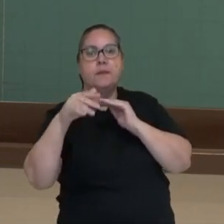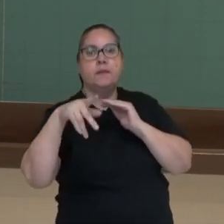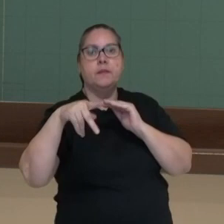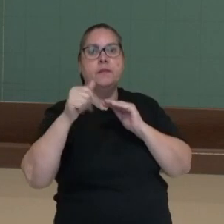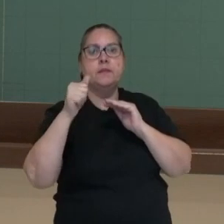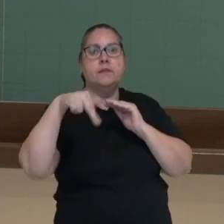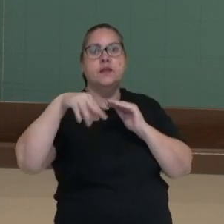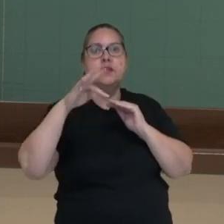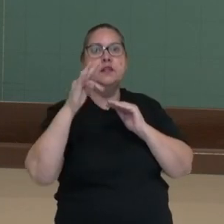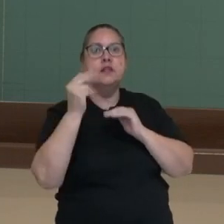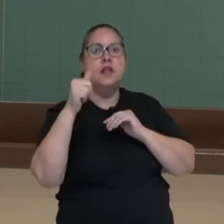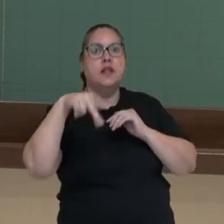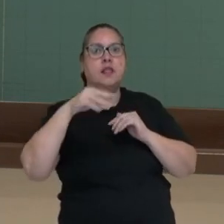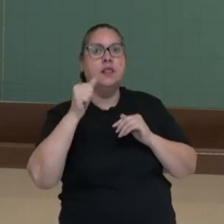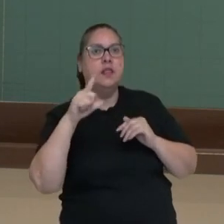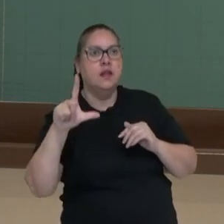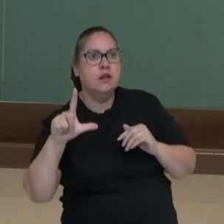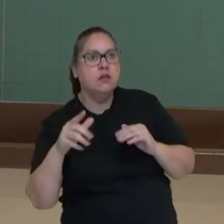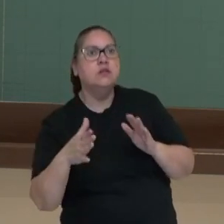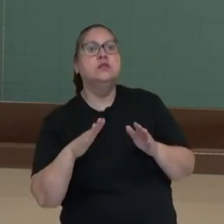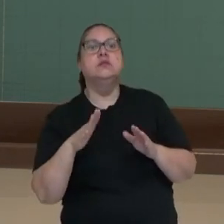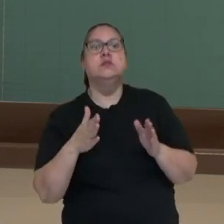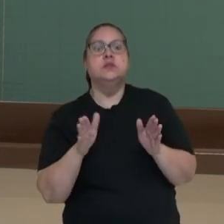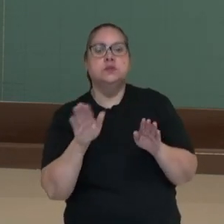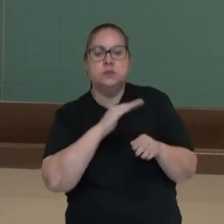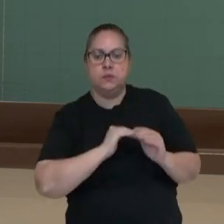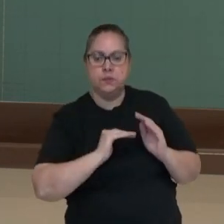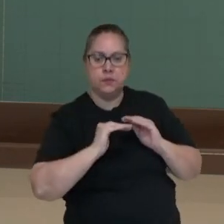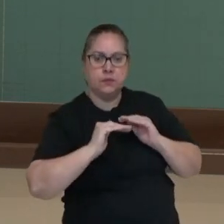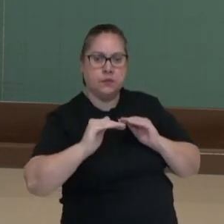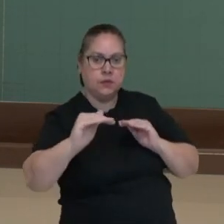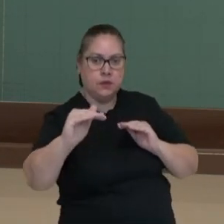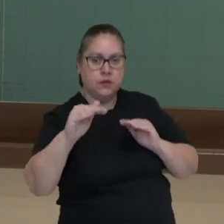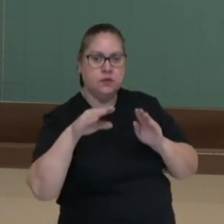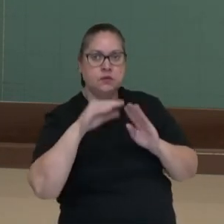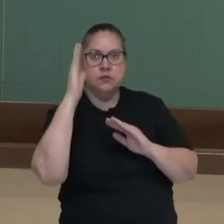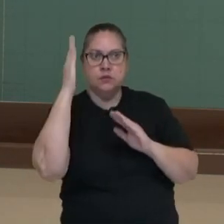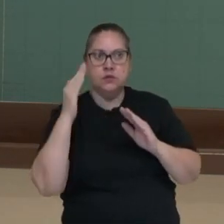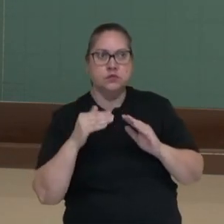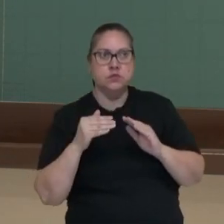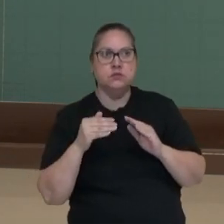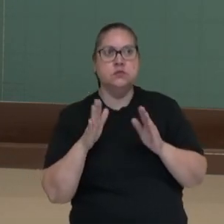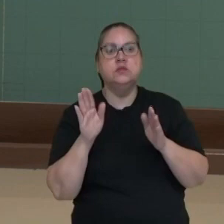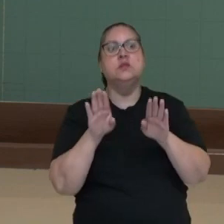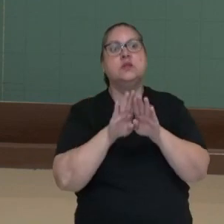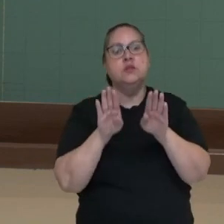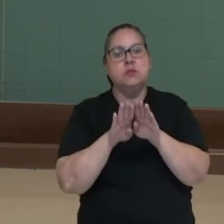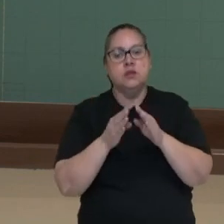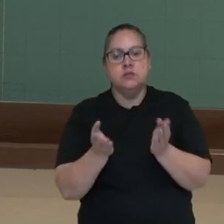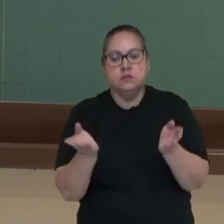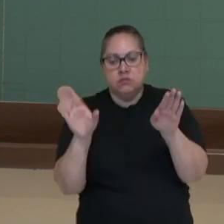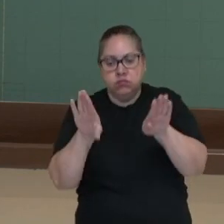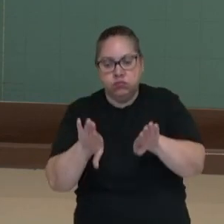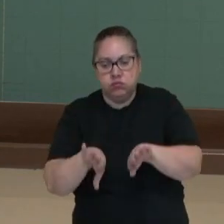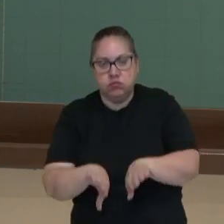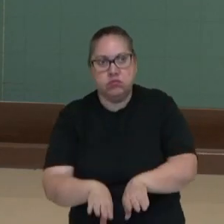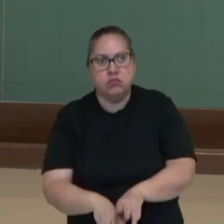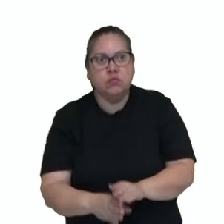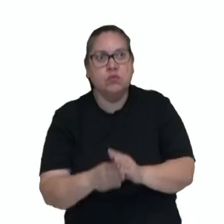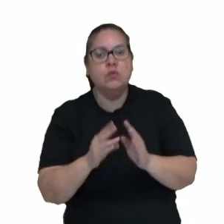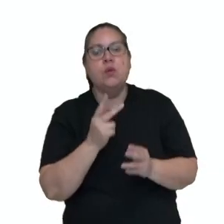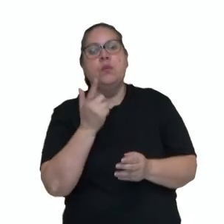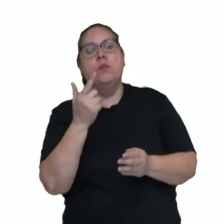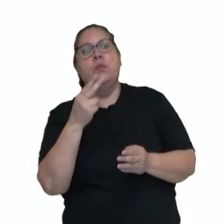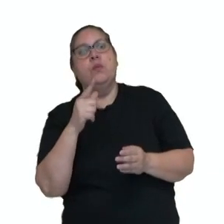exemplo dessas unidades de relevo mais planas do território. Temos as formações ali de depressões, que é